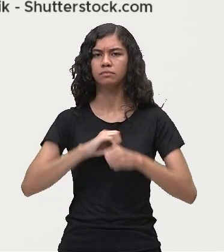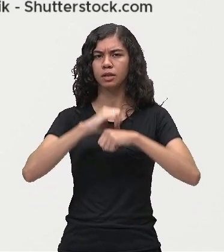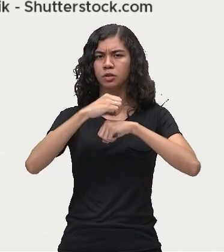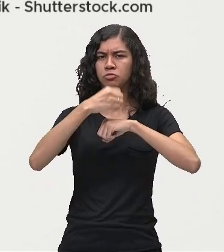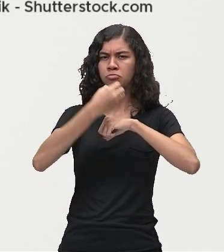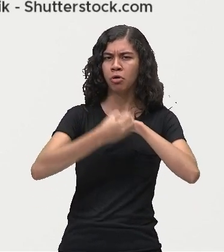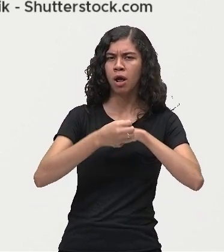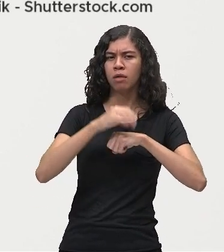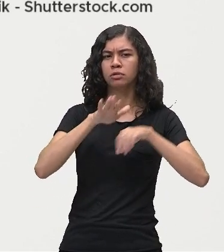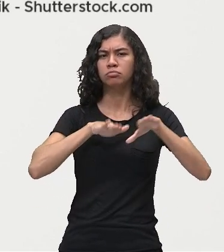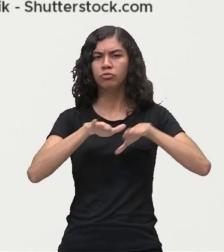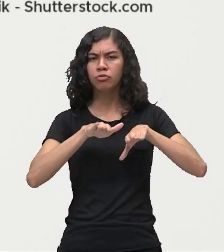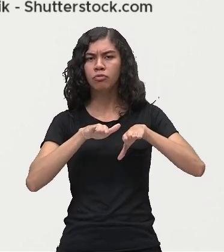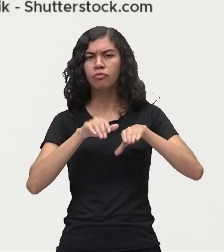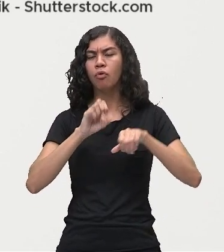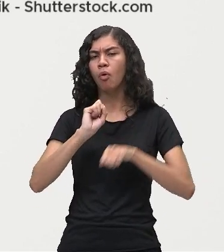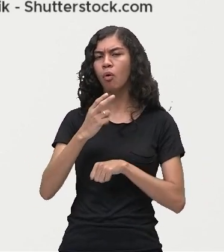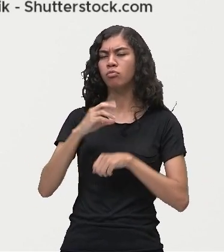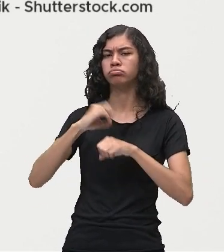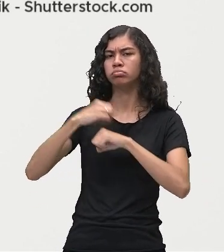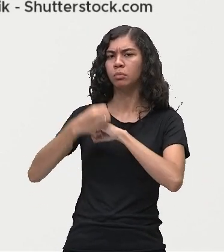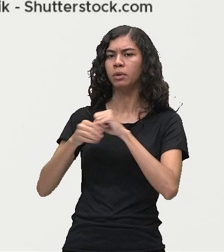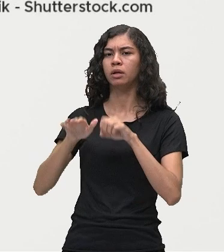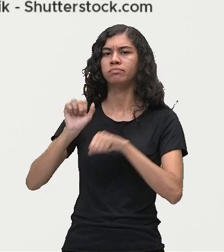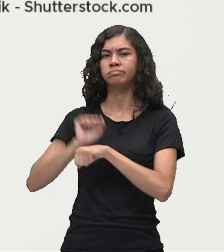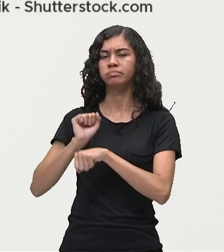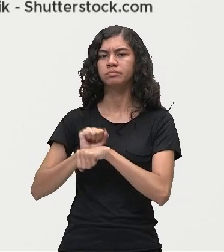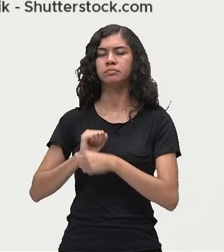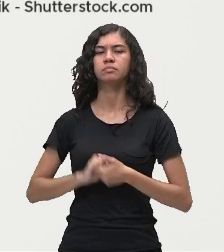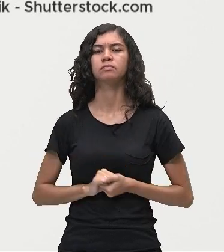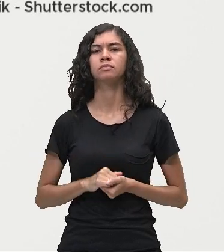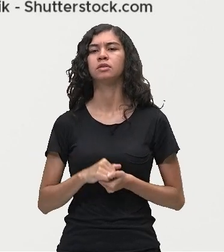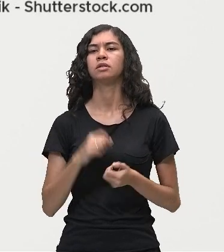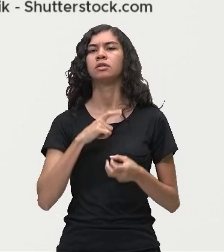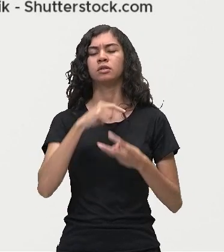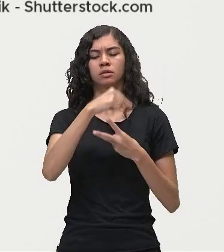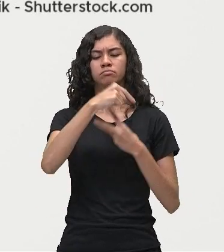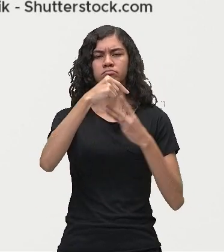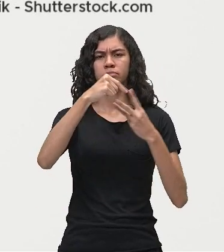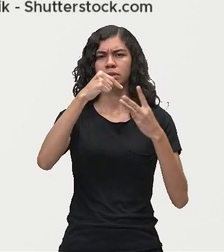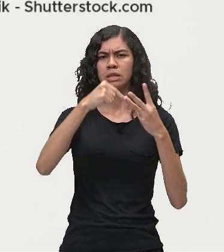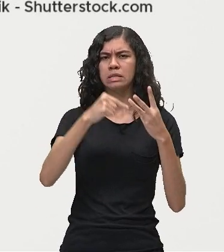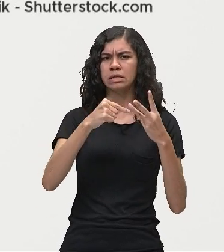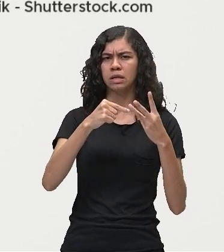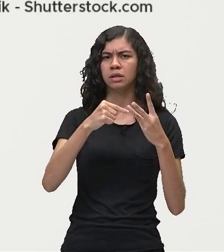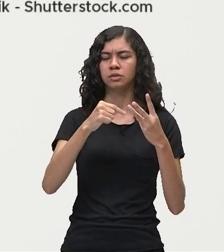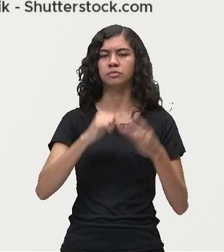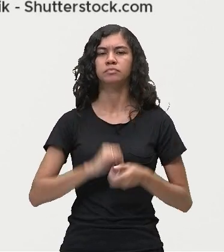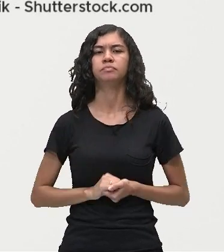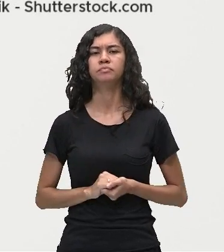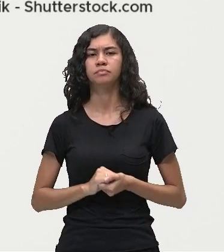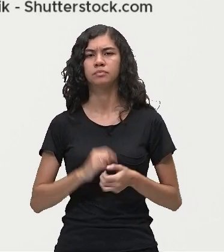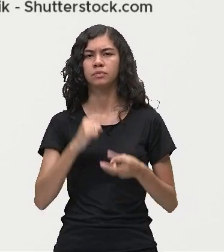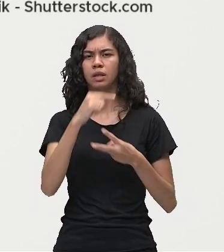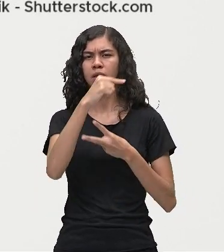agitam. Muito bem, a gente vai ter 3 unidades de medida de temperatura. 3